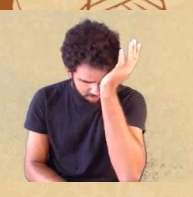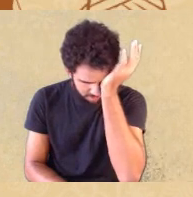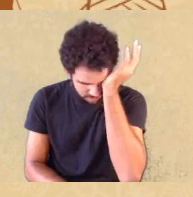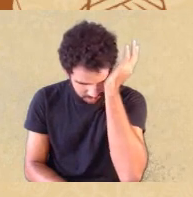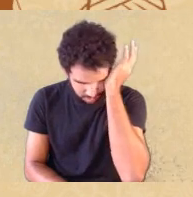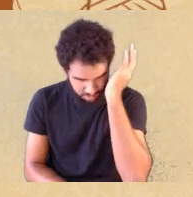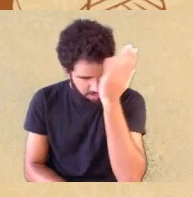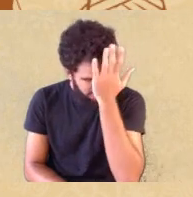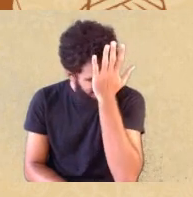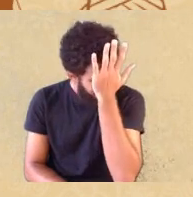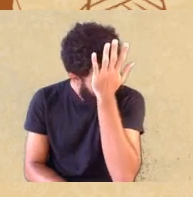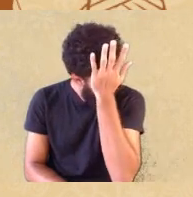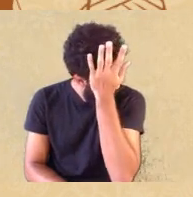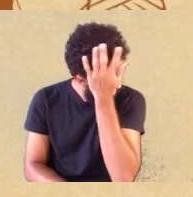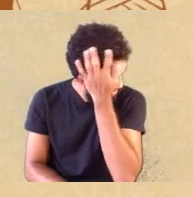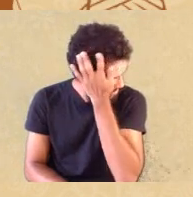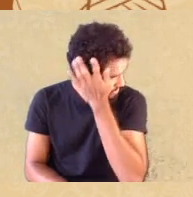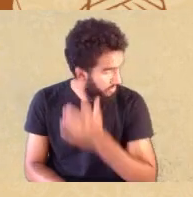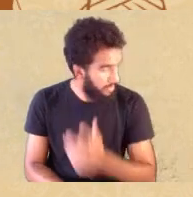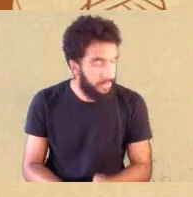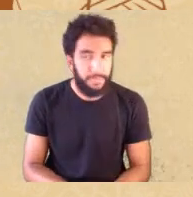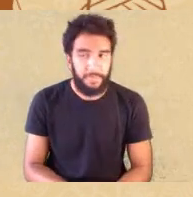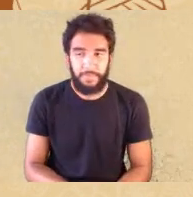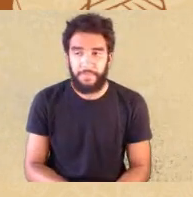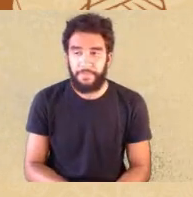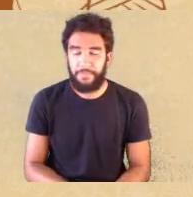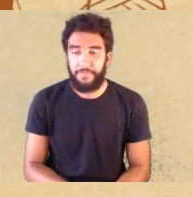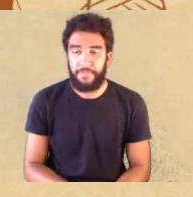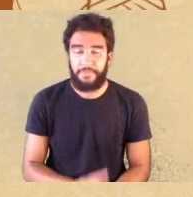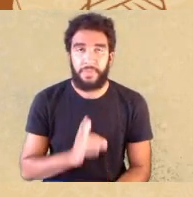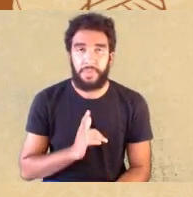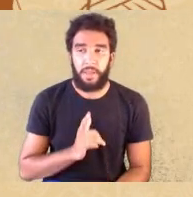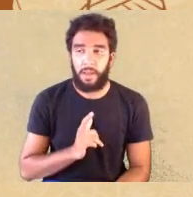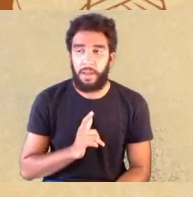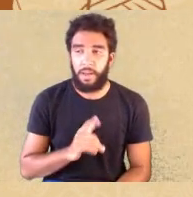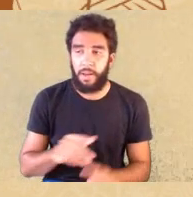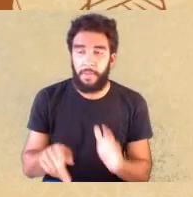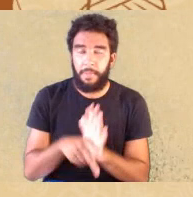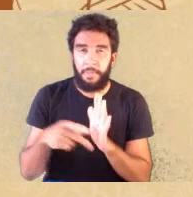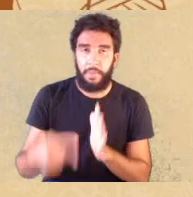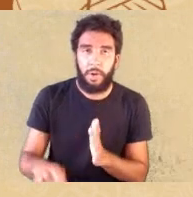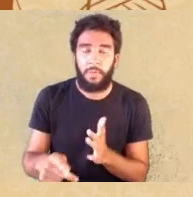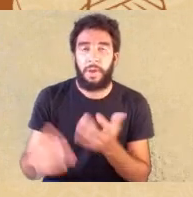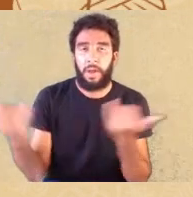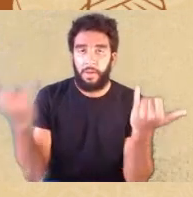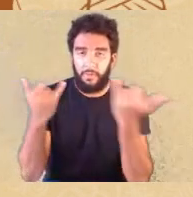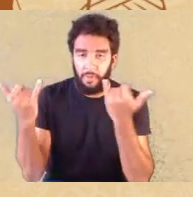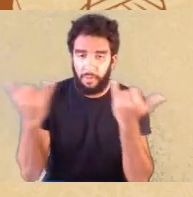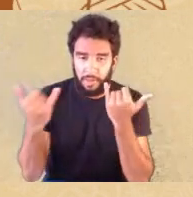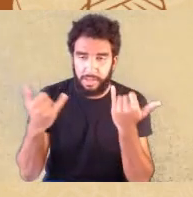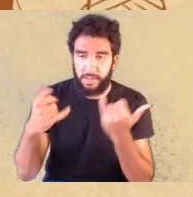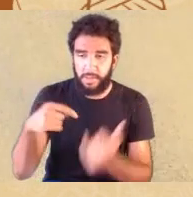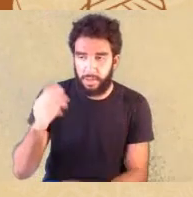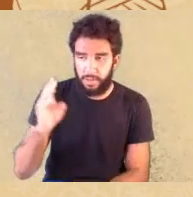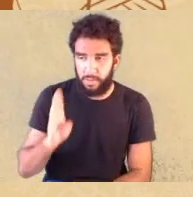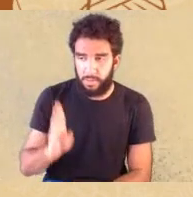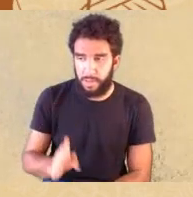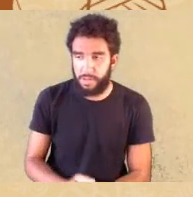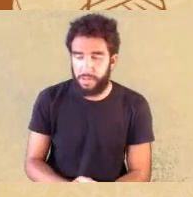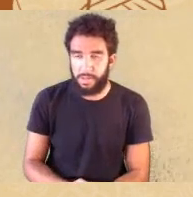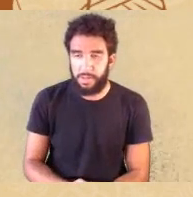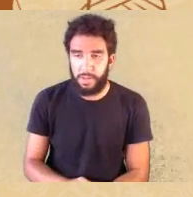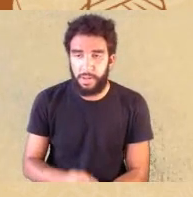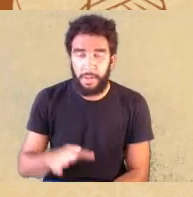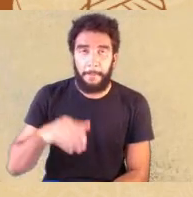nós que tem a ver com, até com os próprios dados da violência explícita no Brasil. O Brasil é o país que mais registra